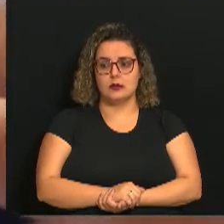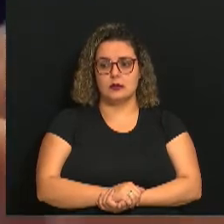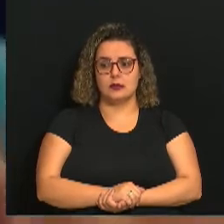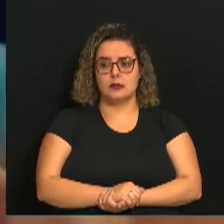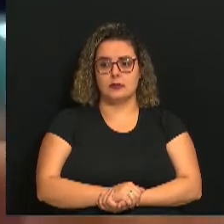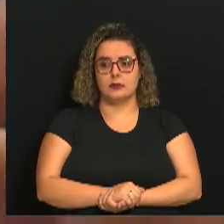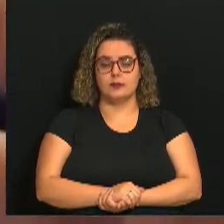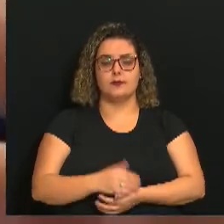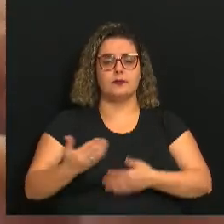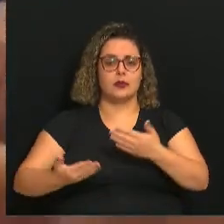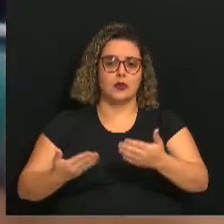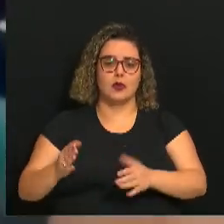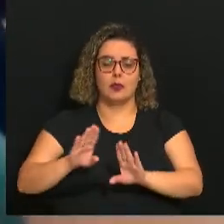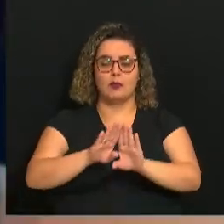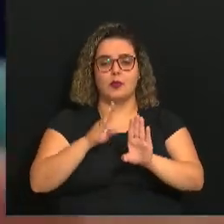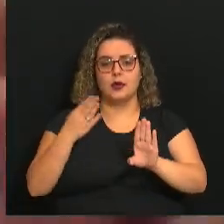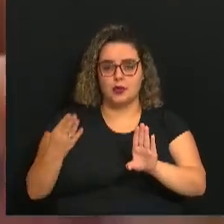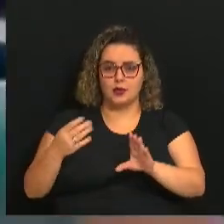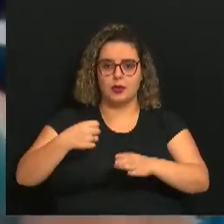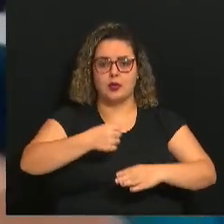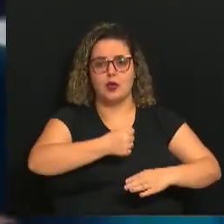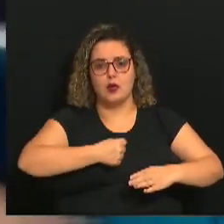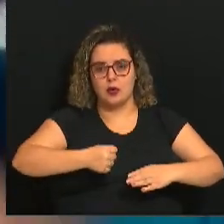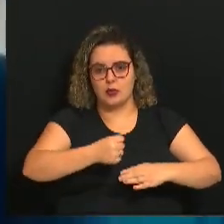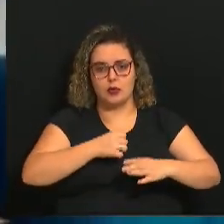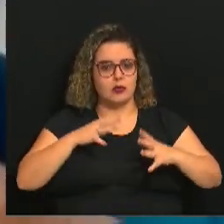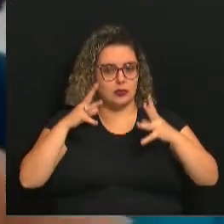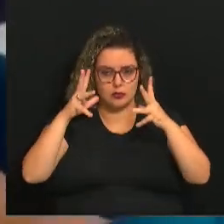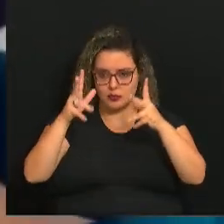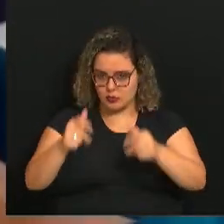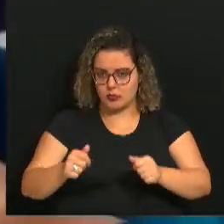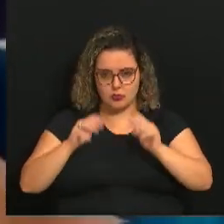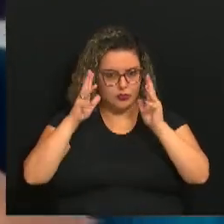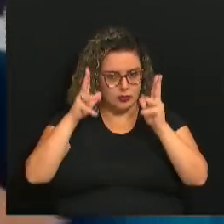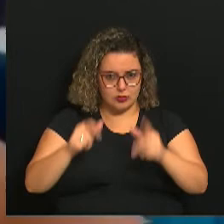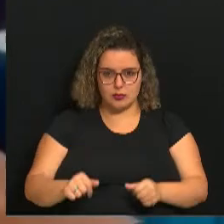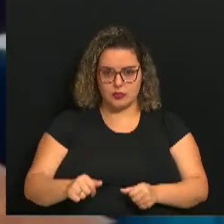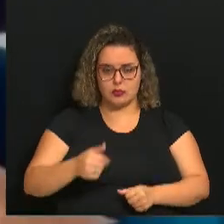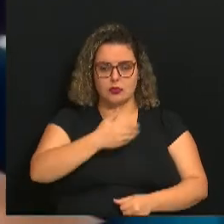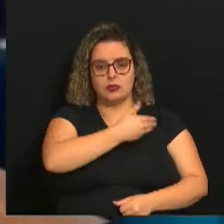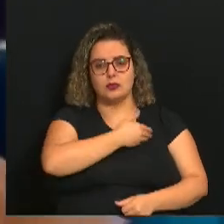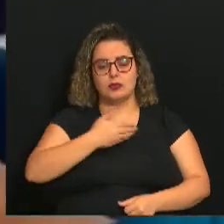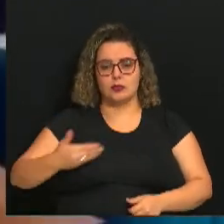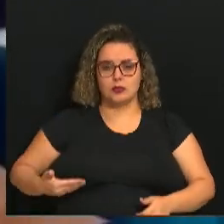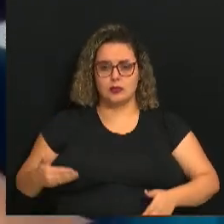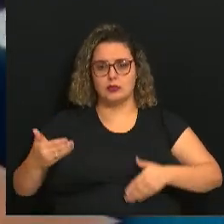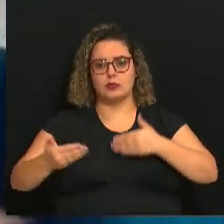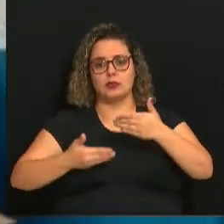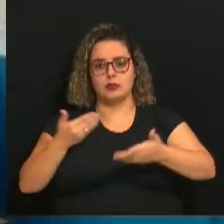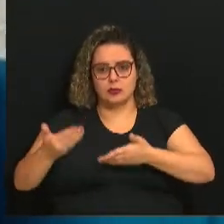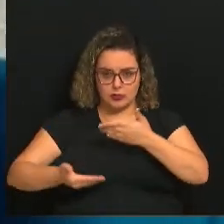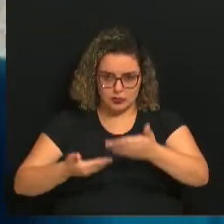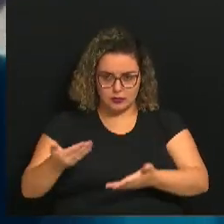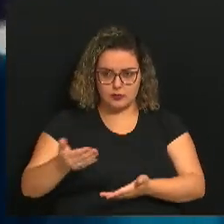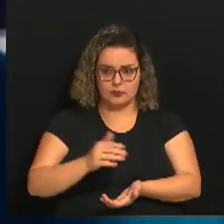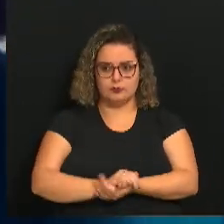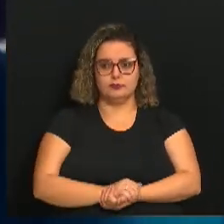servente, porteiro, cozinheiro, todos são funcionário público, todos.